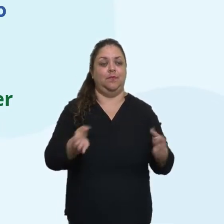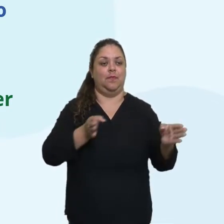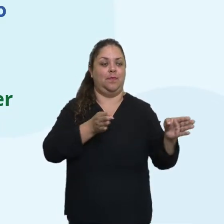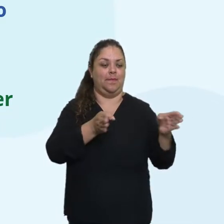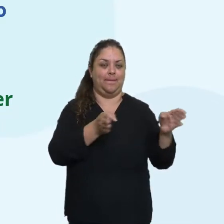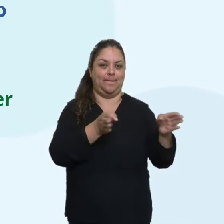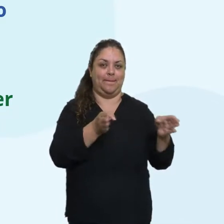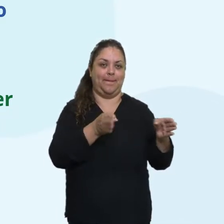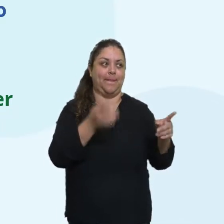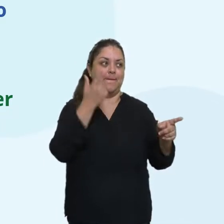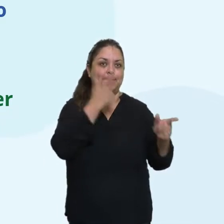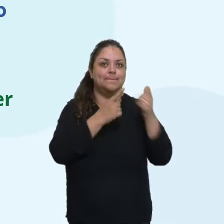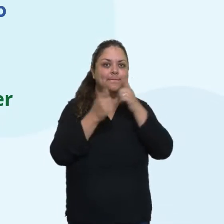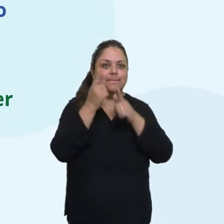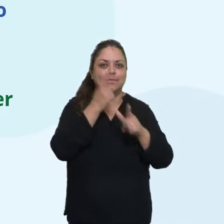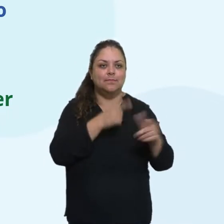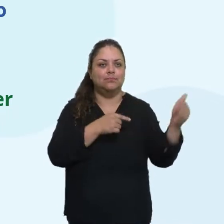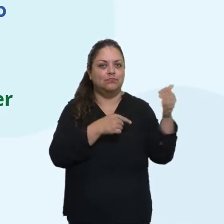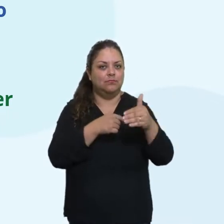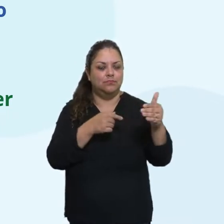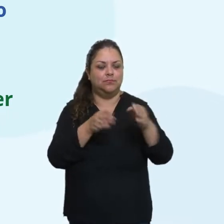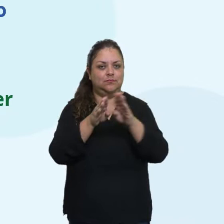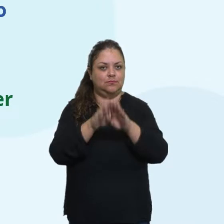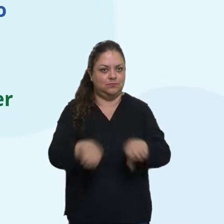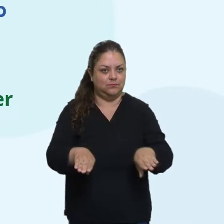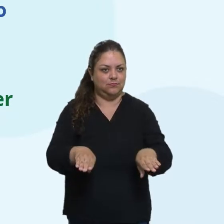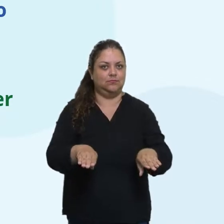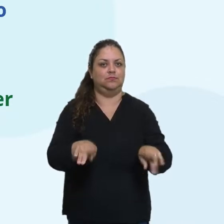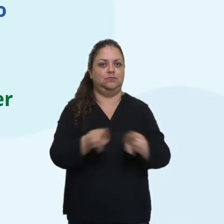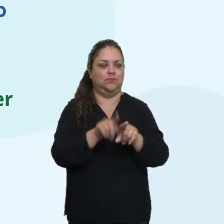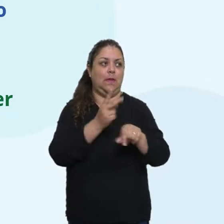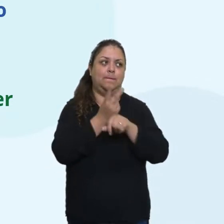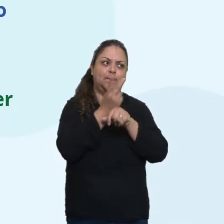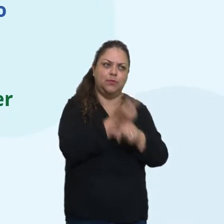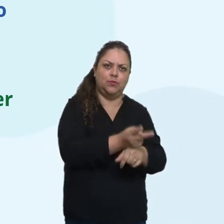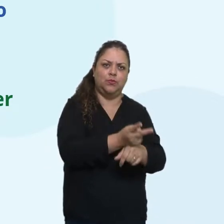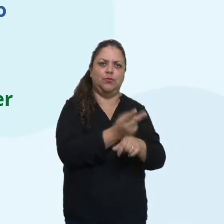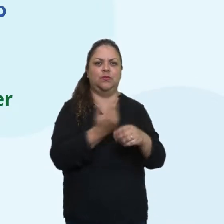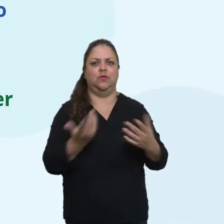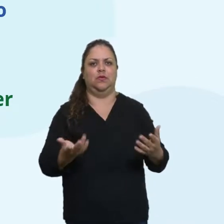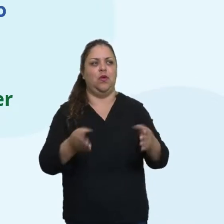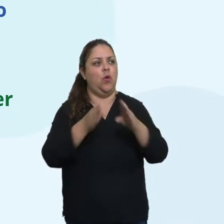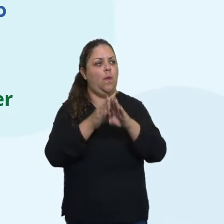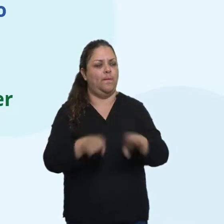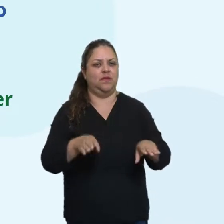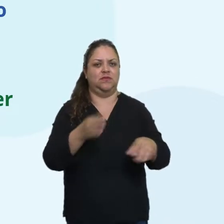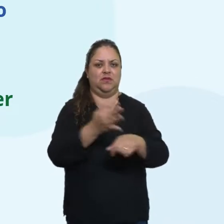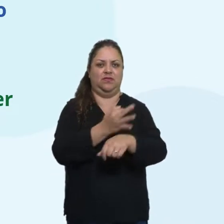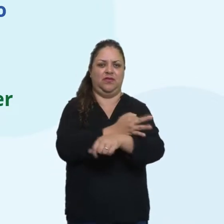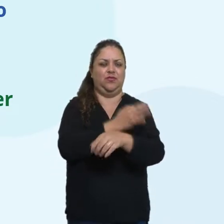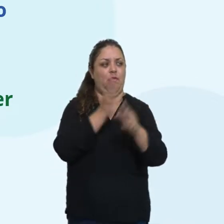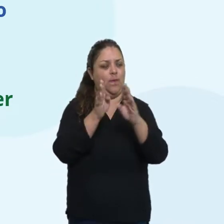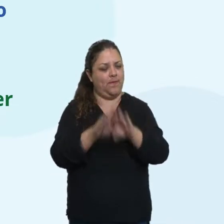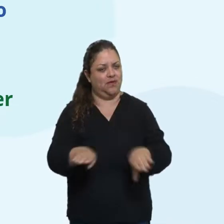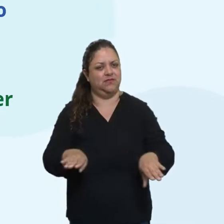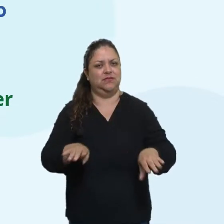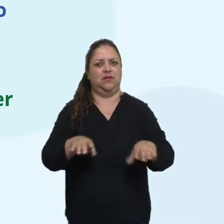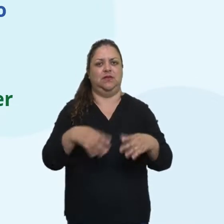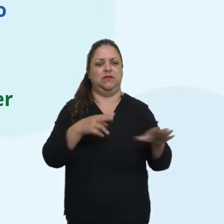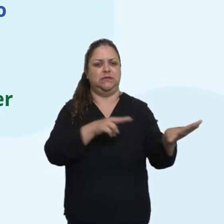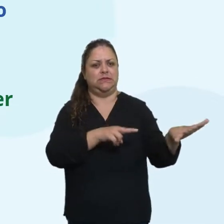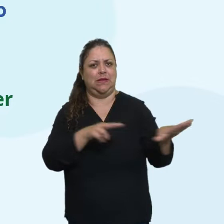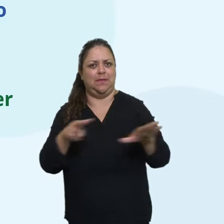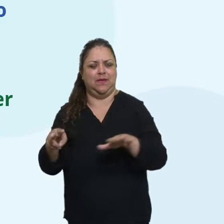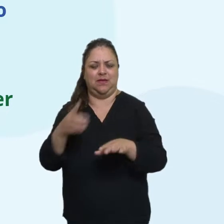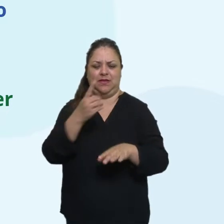processos de recuperação que ocorreram durante todo o ano busca ativa a compensação de ausência semana intensiva